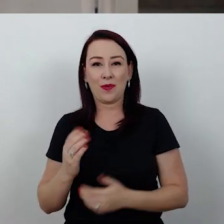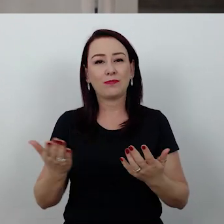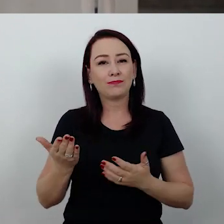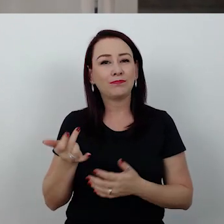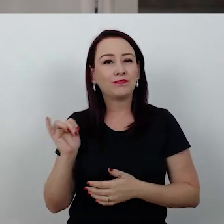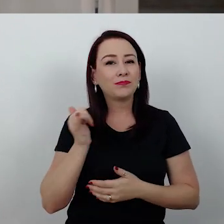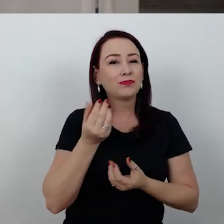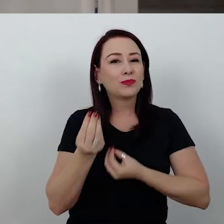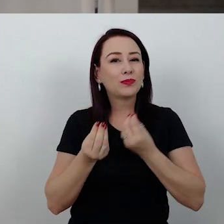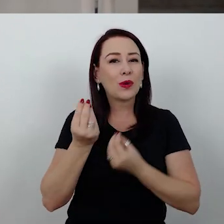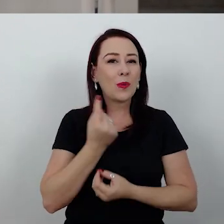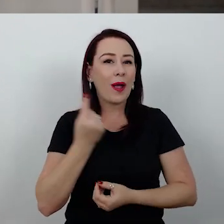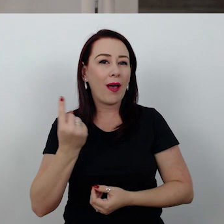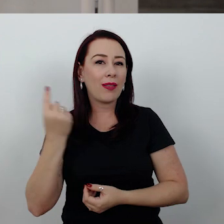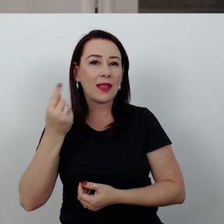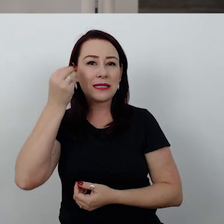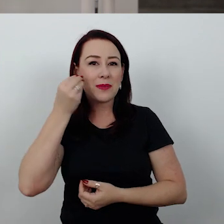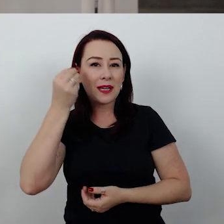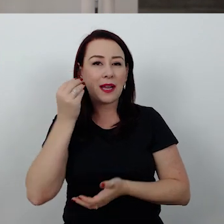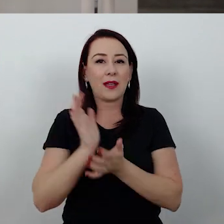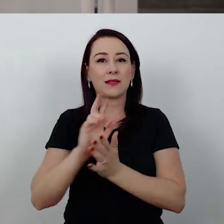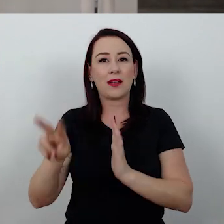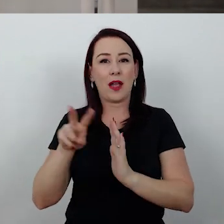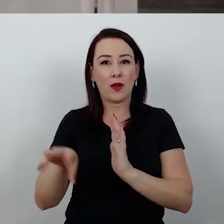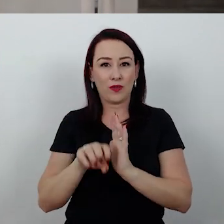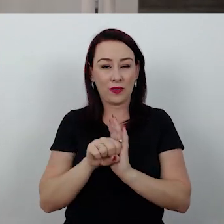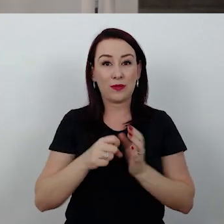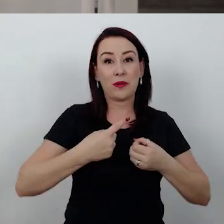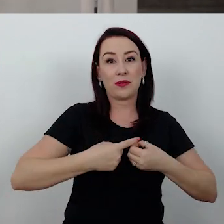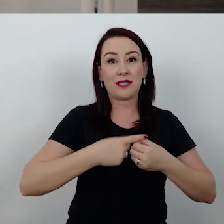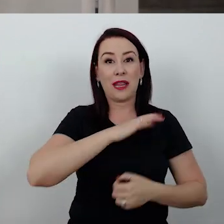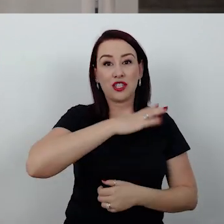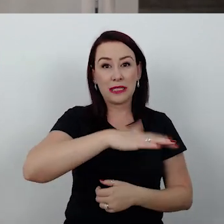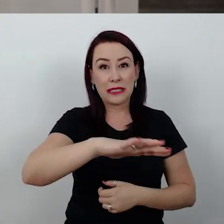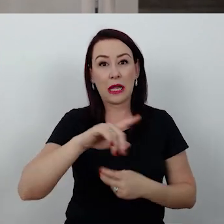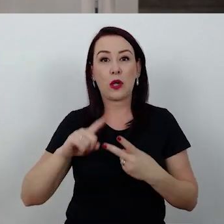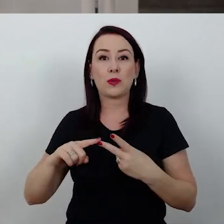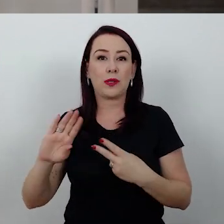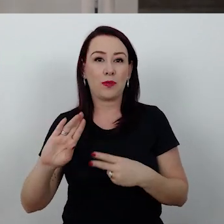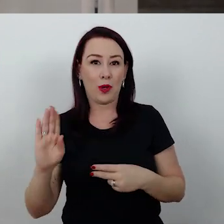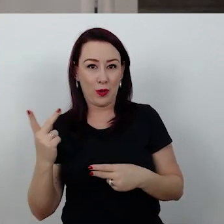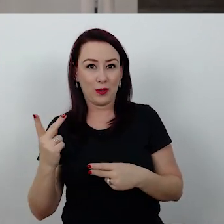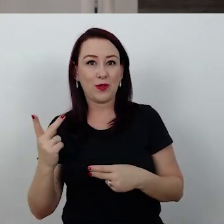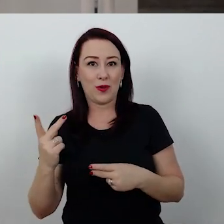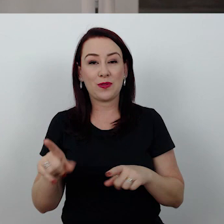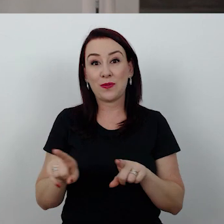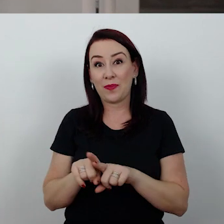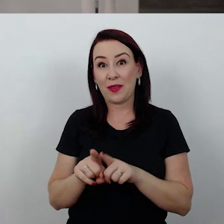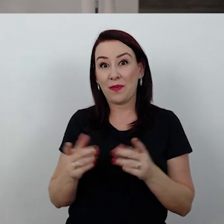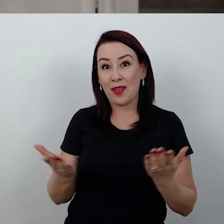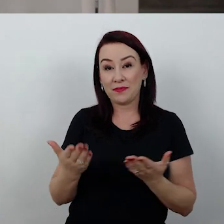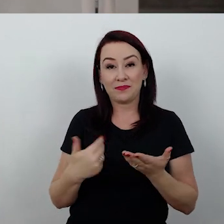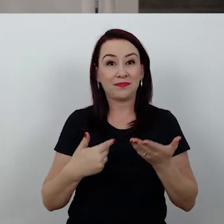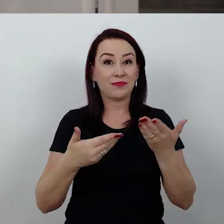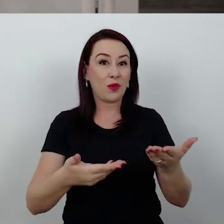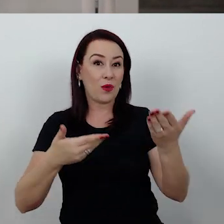Commission, sobre experiências com audiovisual nas cidades de Santos e Belo Horizonte. E temos aqui para